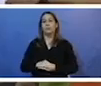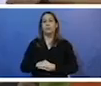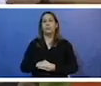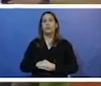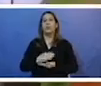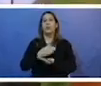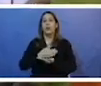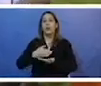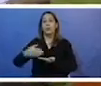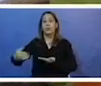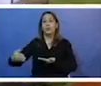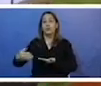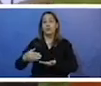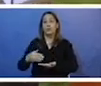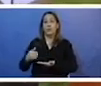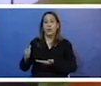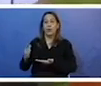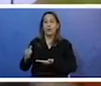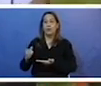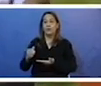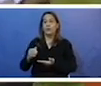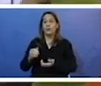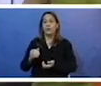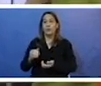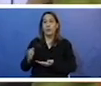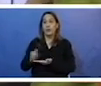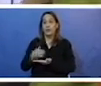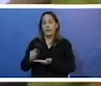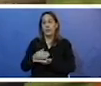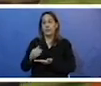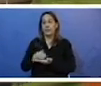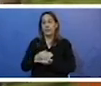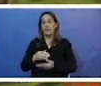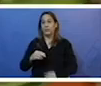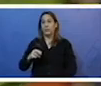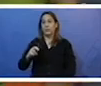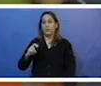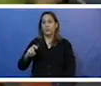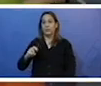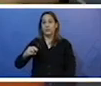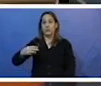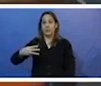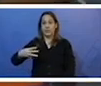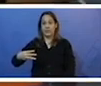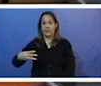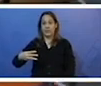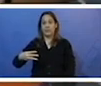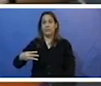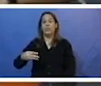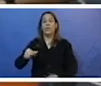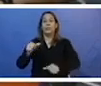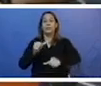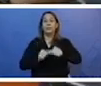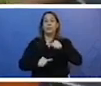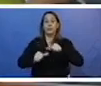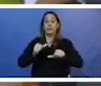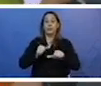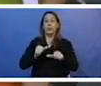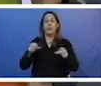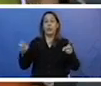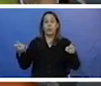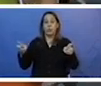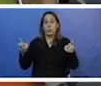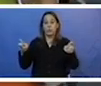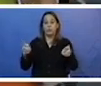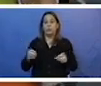Então, vamos lá, vamos jogar, nós vamos lá para o anexo. E agora a gente vai mudar um pouquinho de assunto,